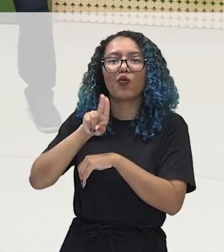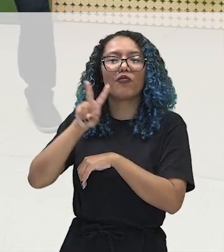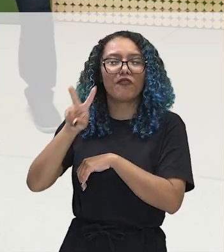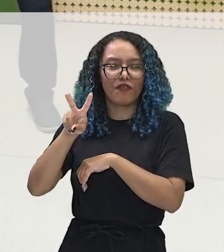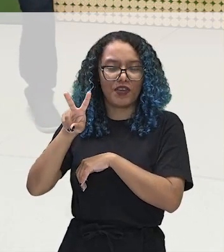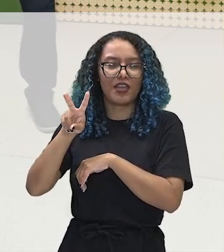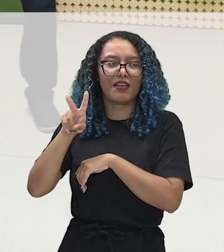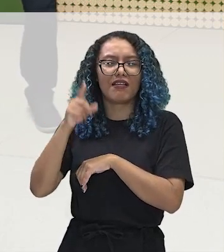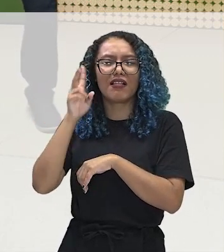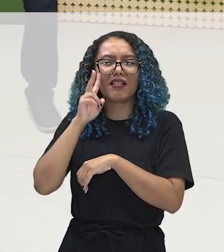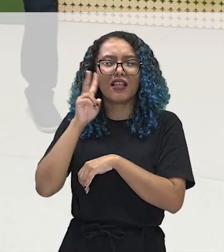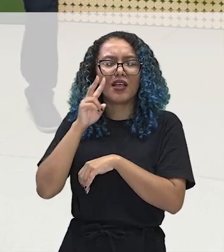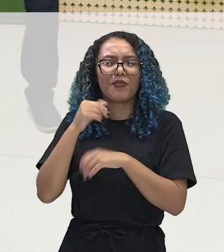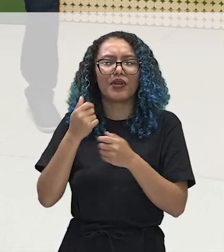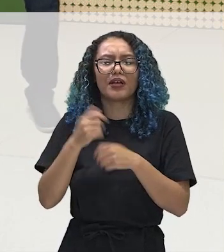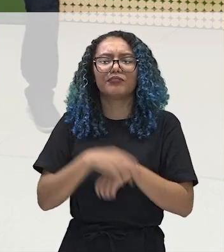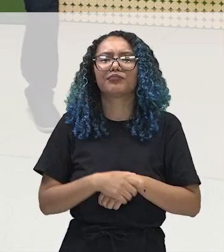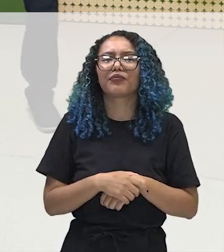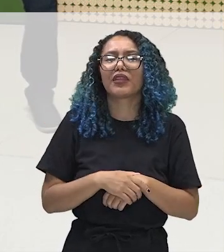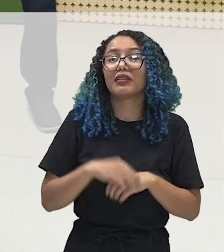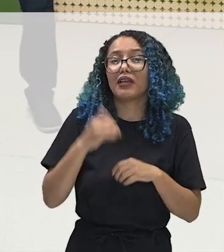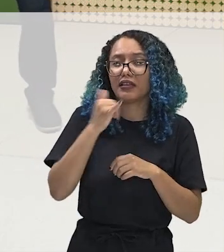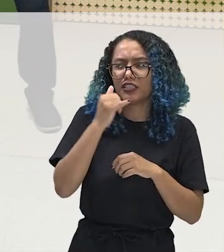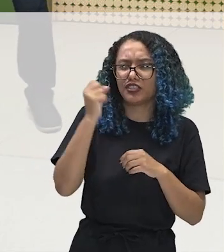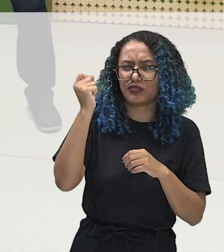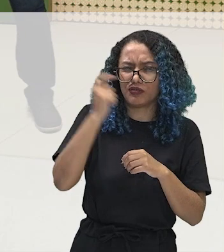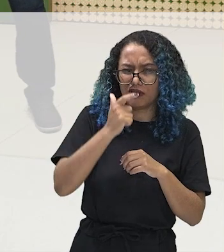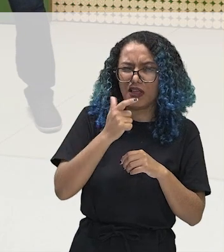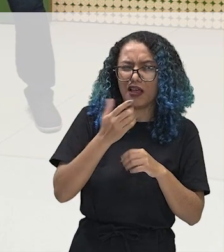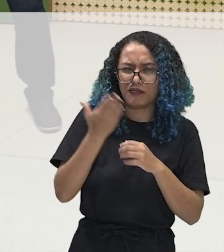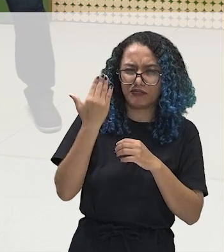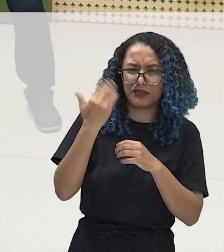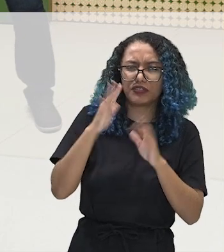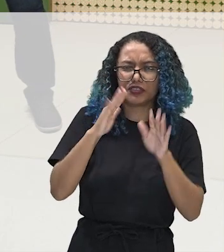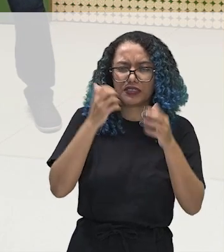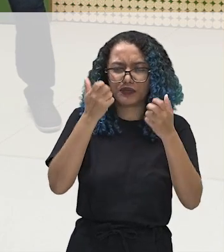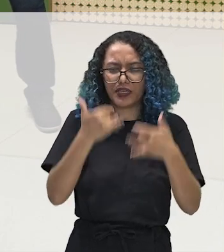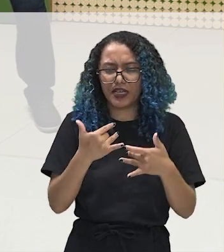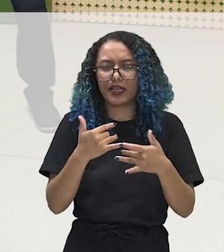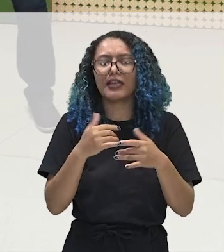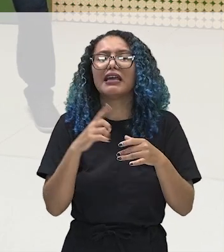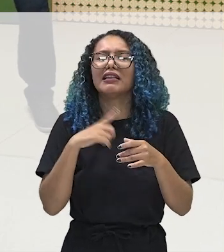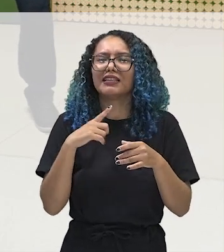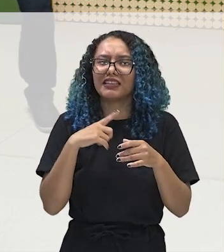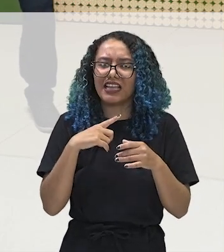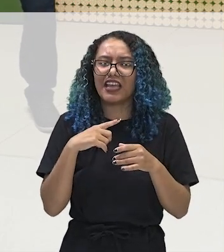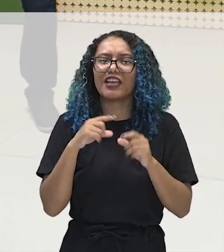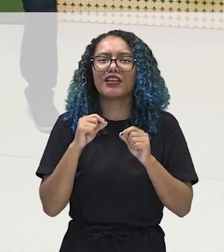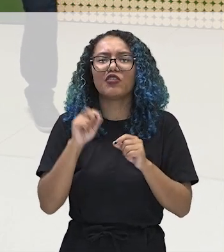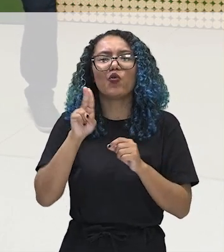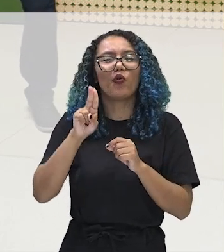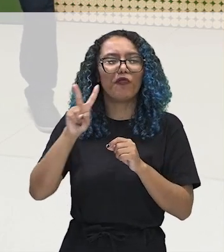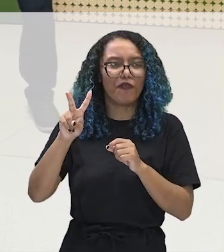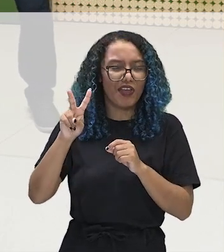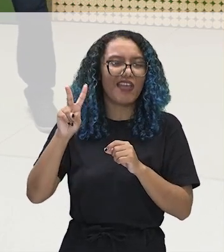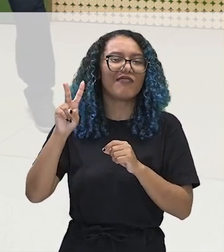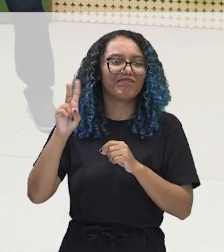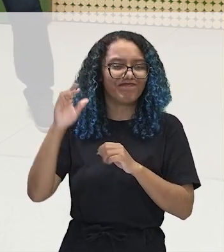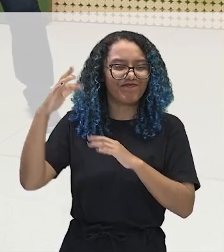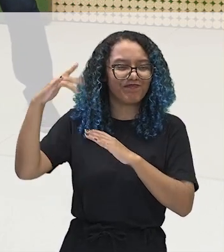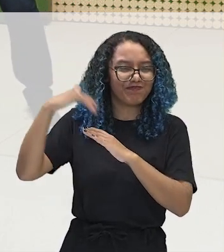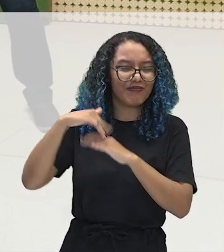Lembra quando nós estávamos falando sobre efeito fotoelétrico? A energia solar, tem muita radiação ultravioleta. E